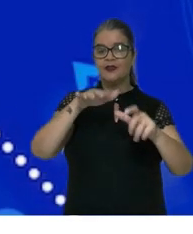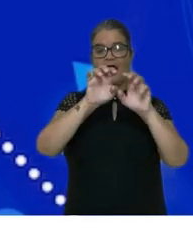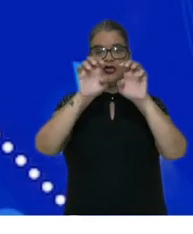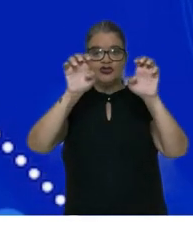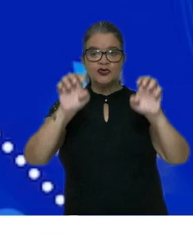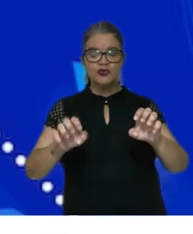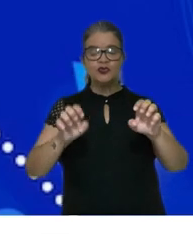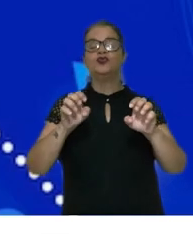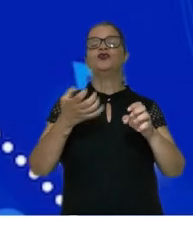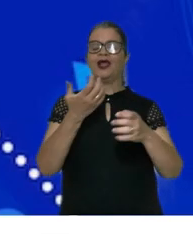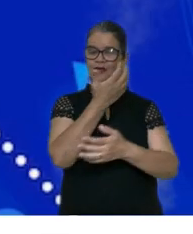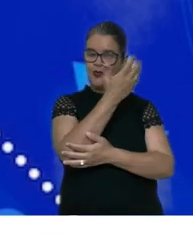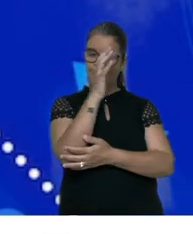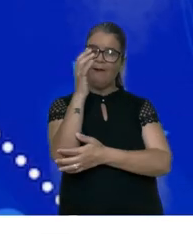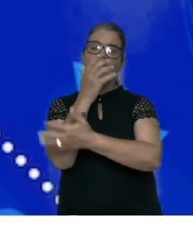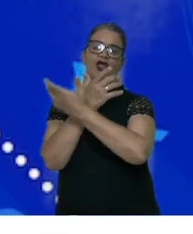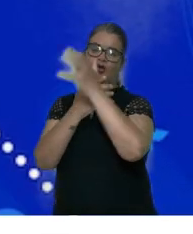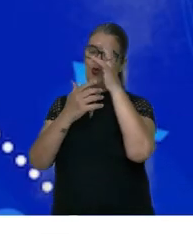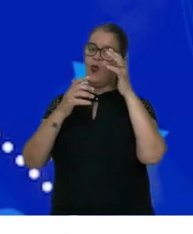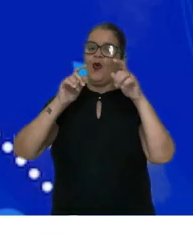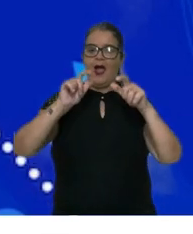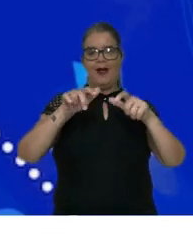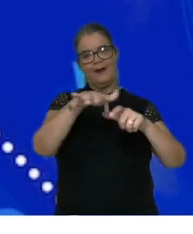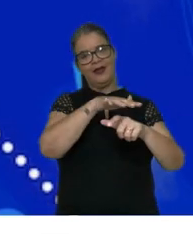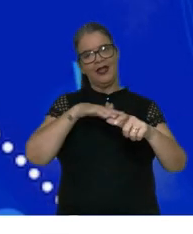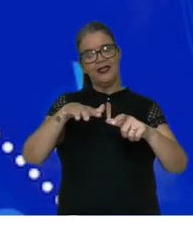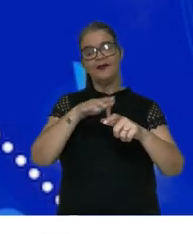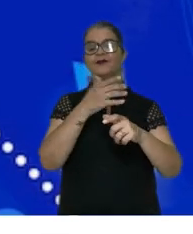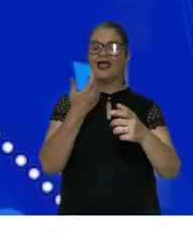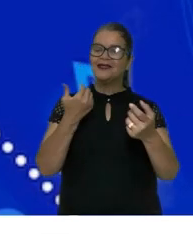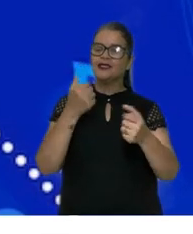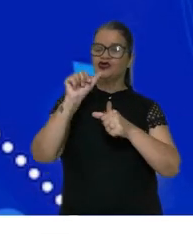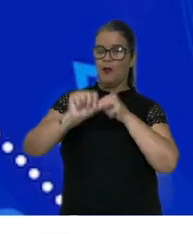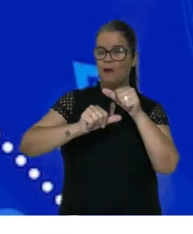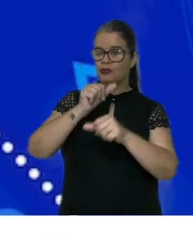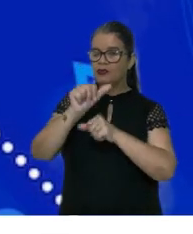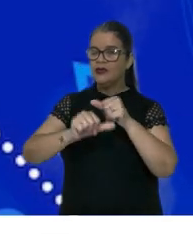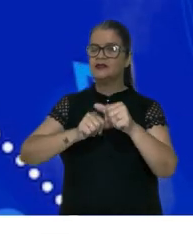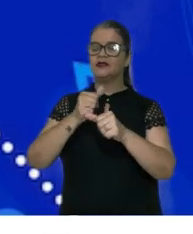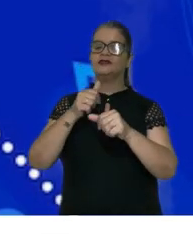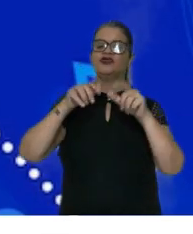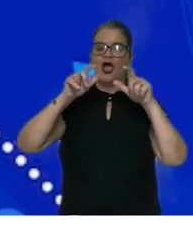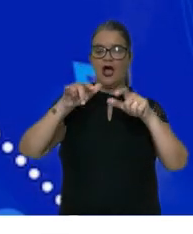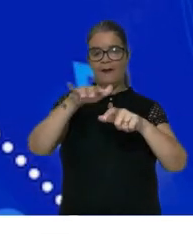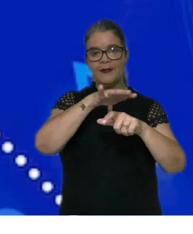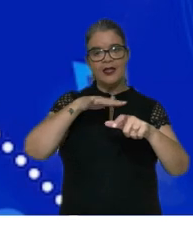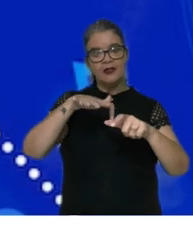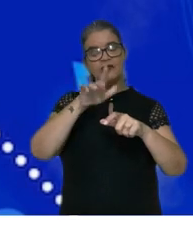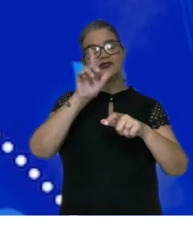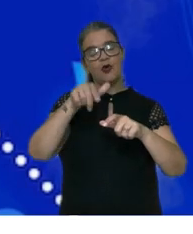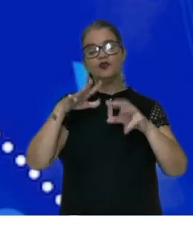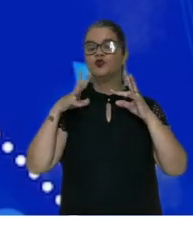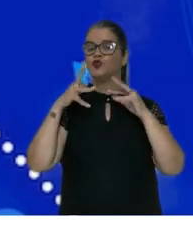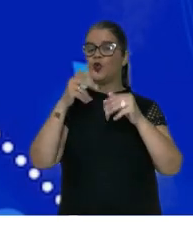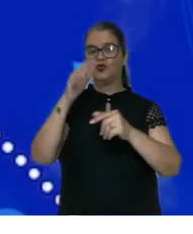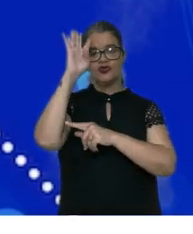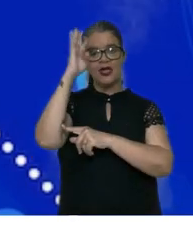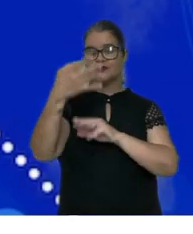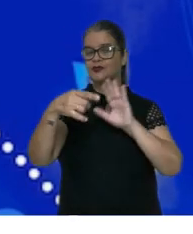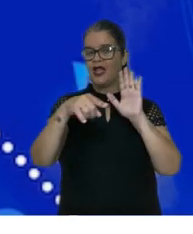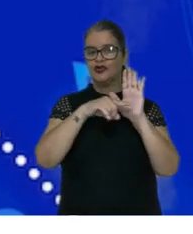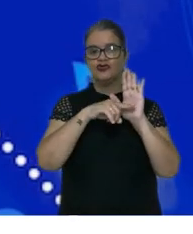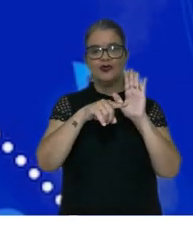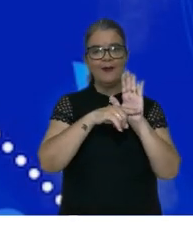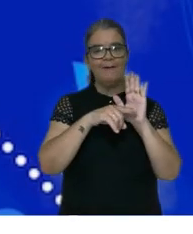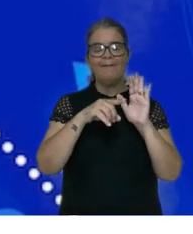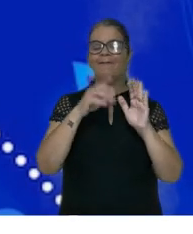meio ambiente. Estes impactos ambientais são todos os citados maléficos, são impactos ruins